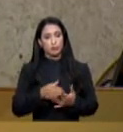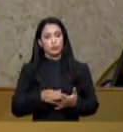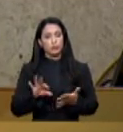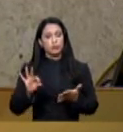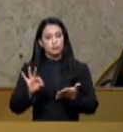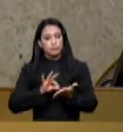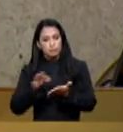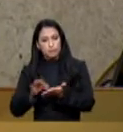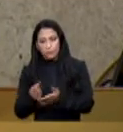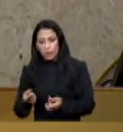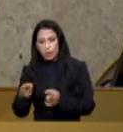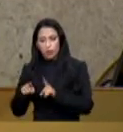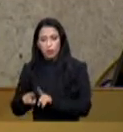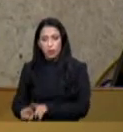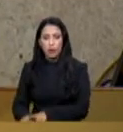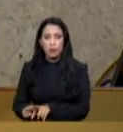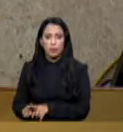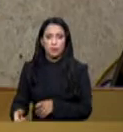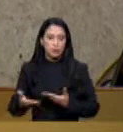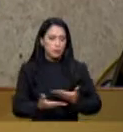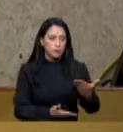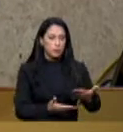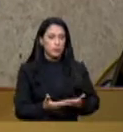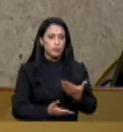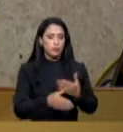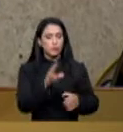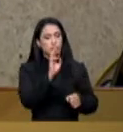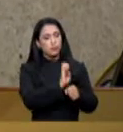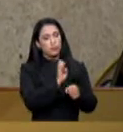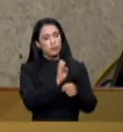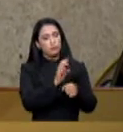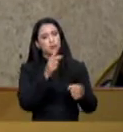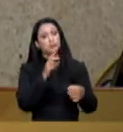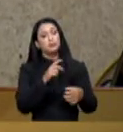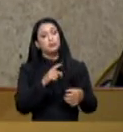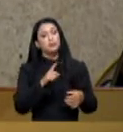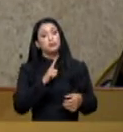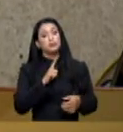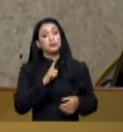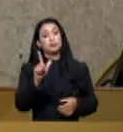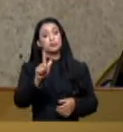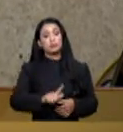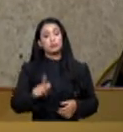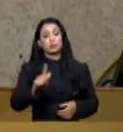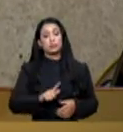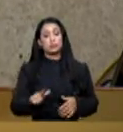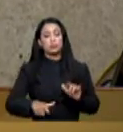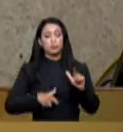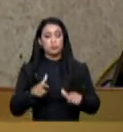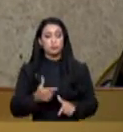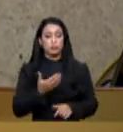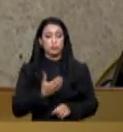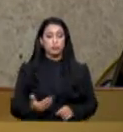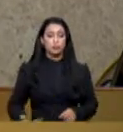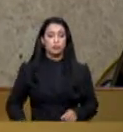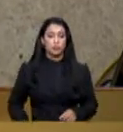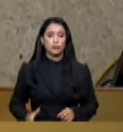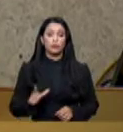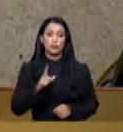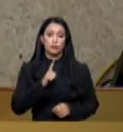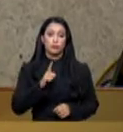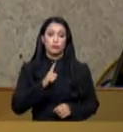convênios de cooperação entre os entes federais, autorizando a gestão associada de serviços públicos, bem como a